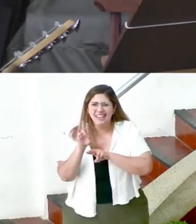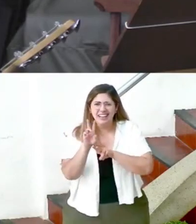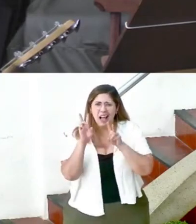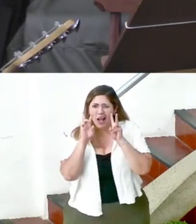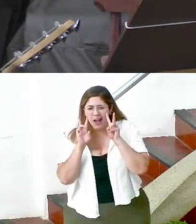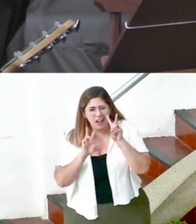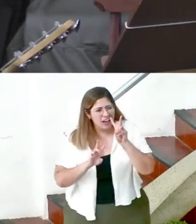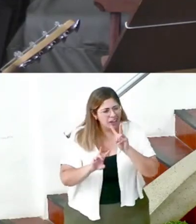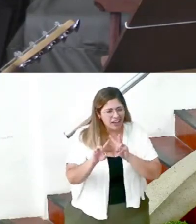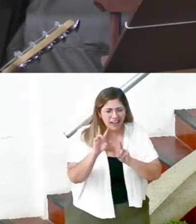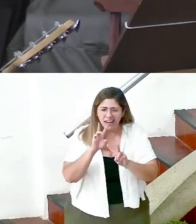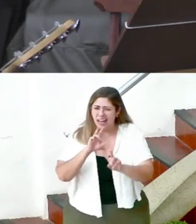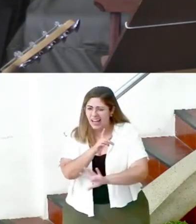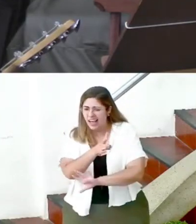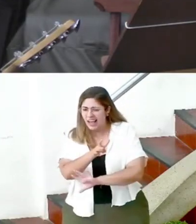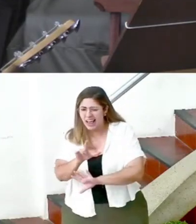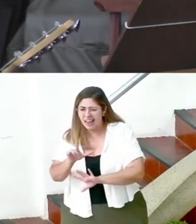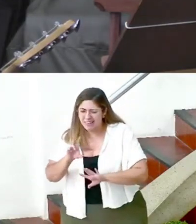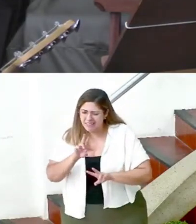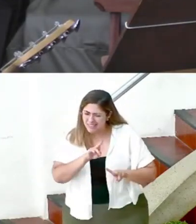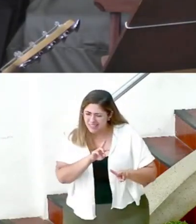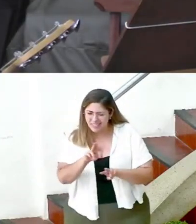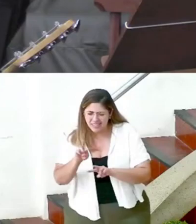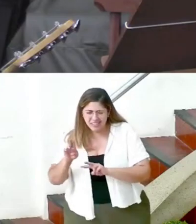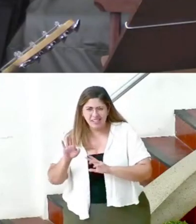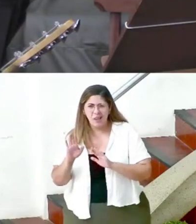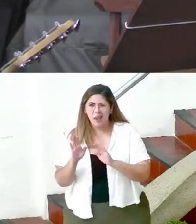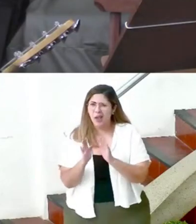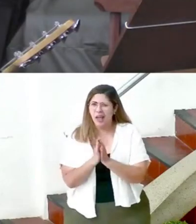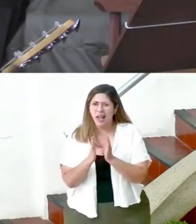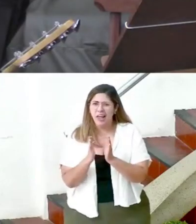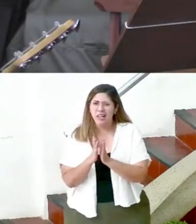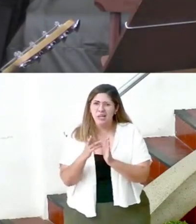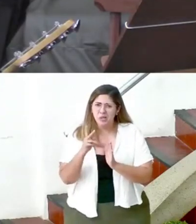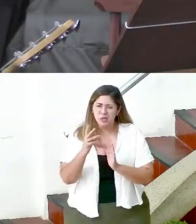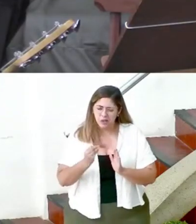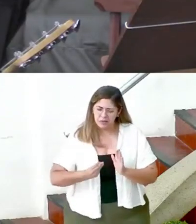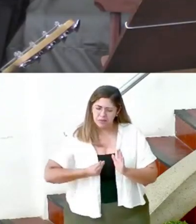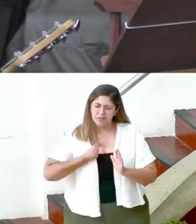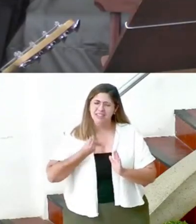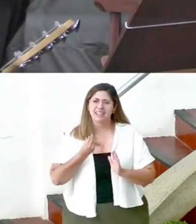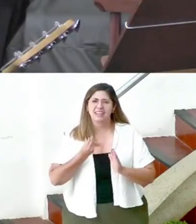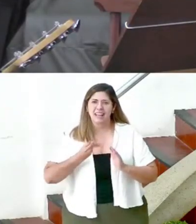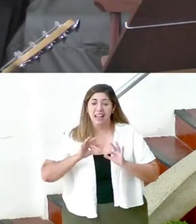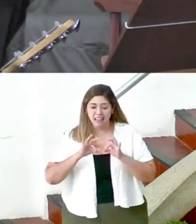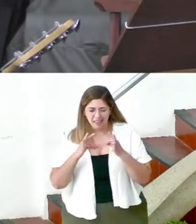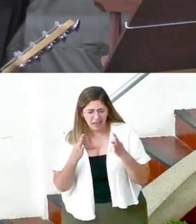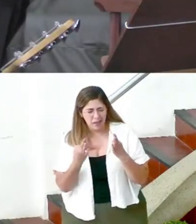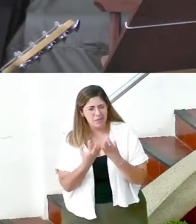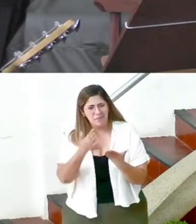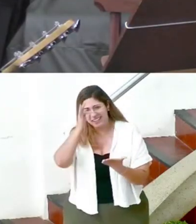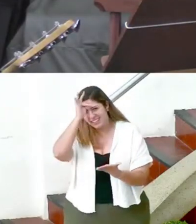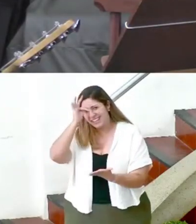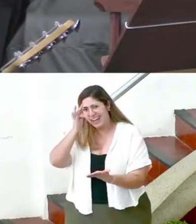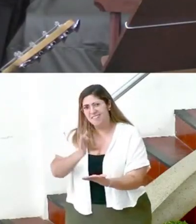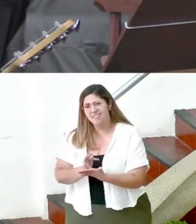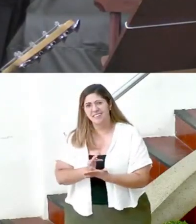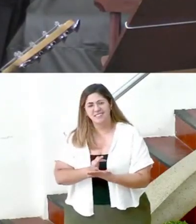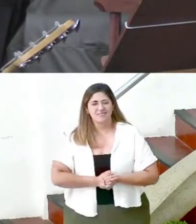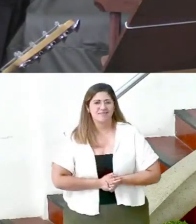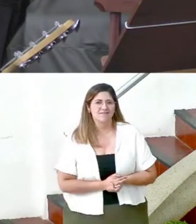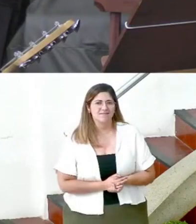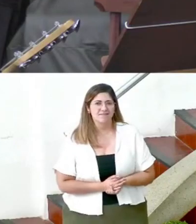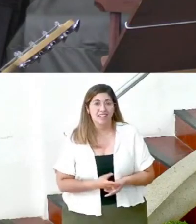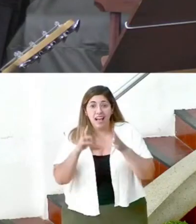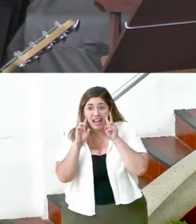uns para os outros e falar, você é meu irmão, nós somos irmãos, de Ele me colocar na família da fé, eu sou muito agradecido, de ver